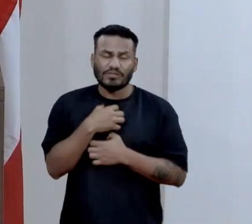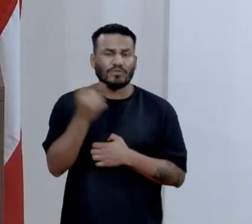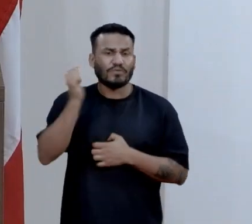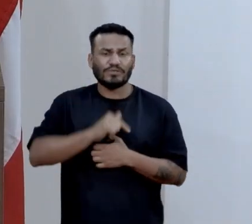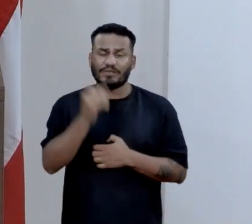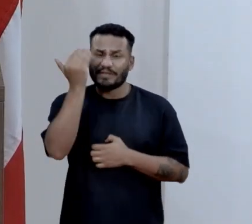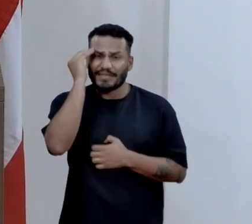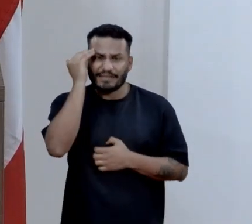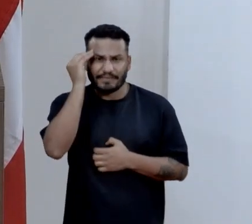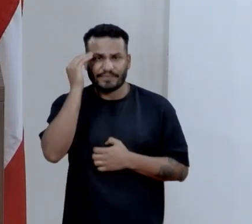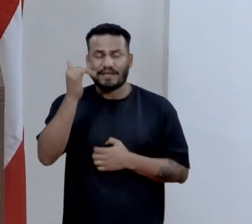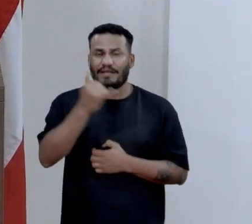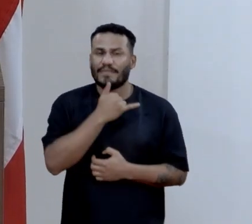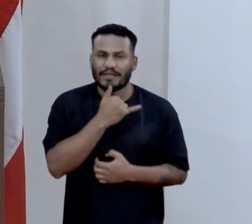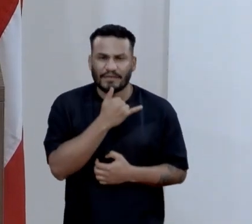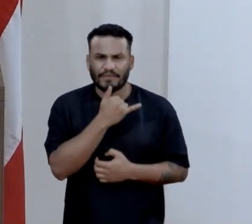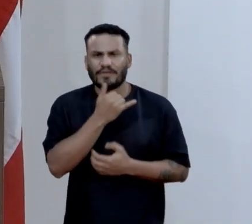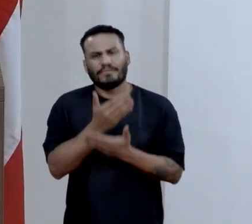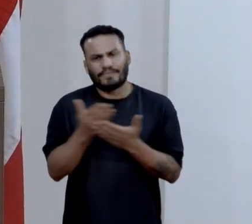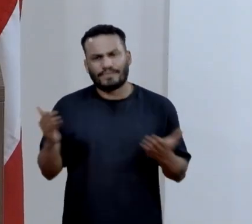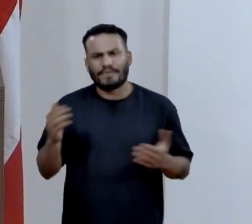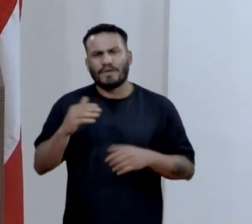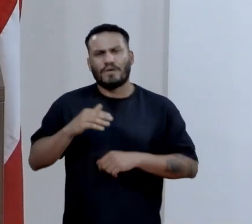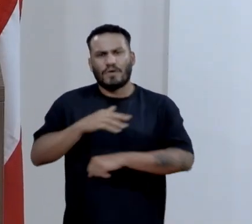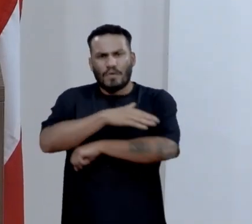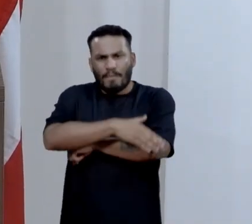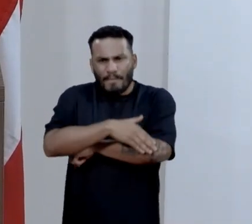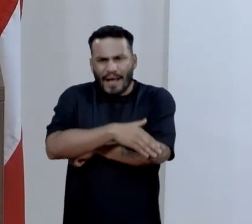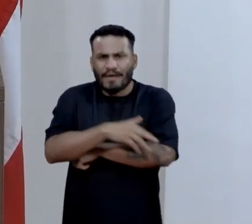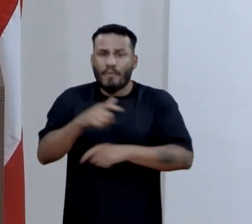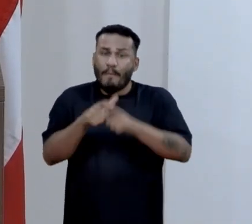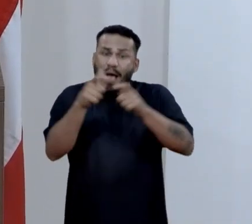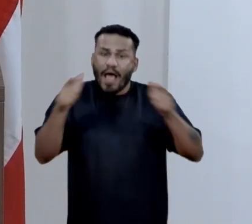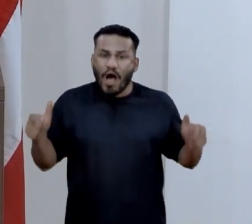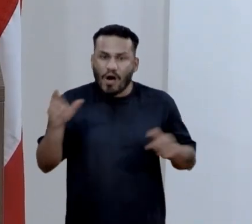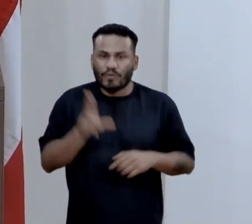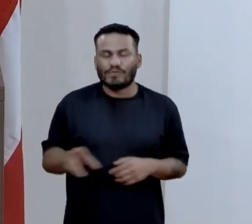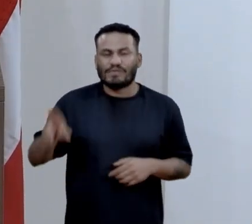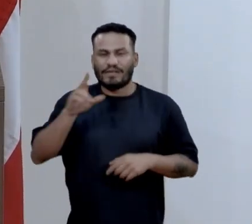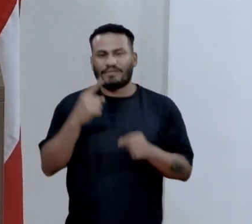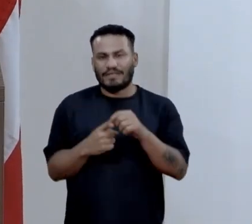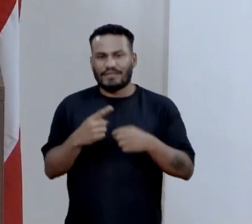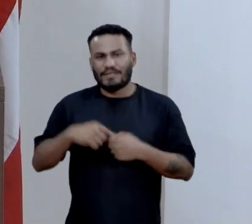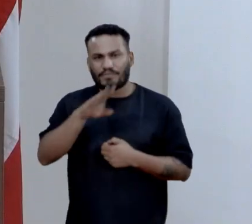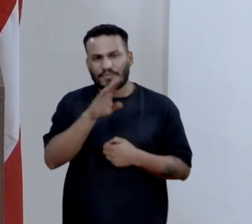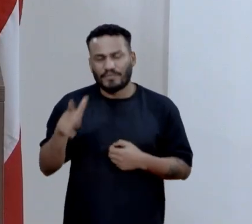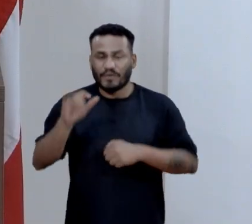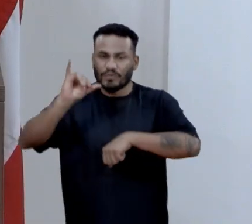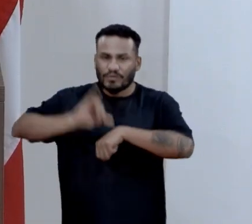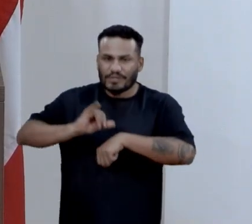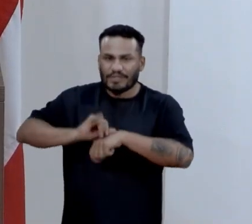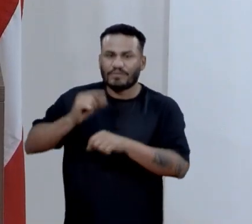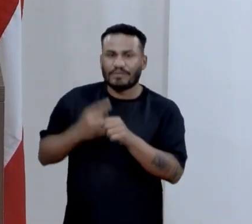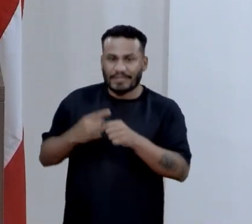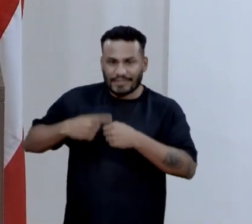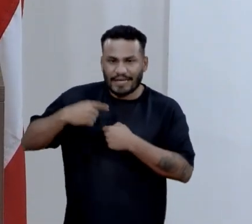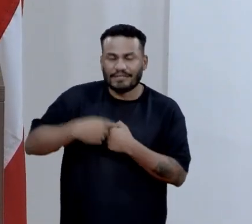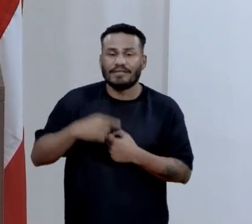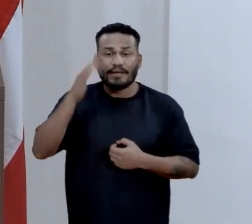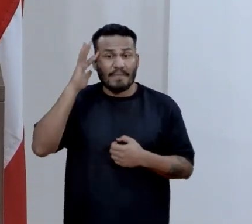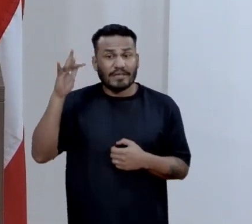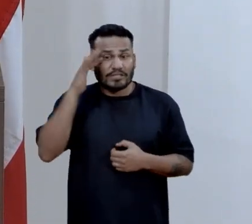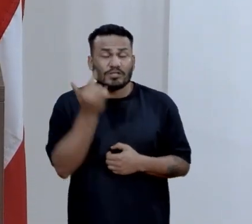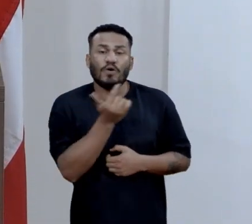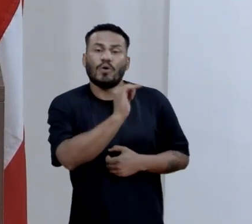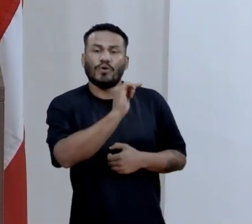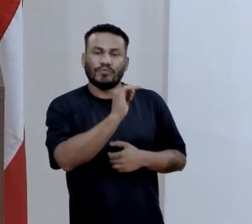consigo entender. É lamentável, senhores, um parque, o maior parque utilizado pela população, no centro da cidade. Imagina os